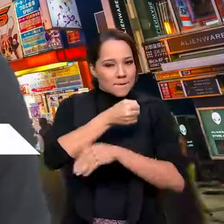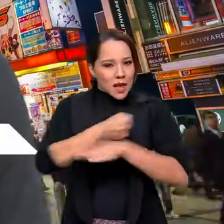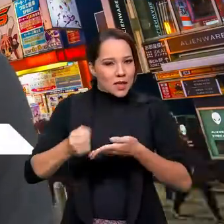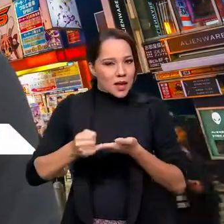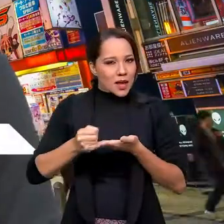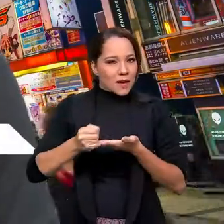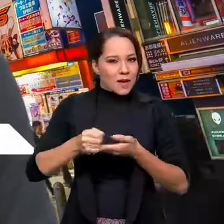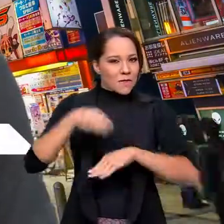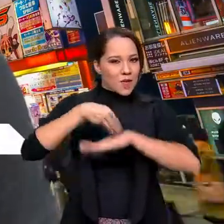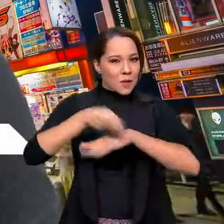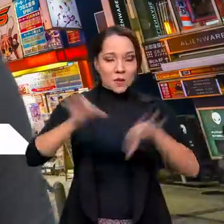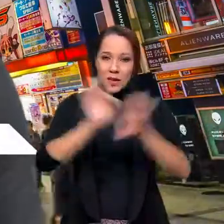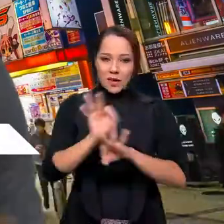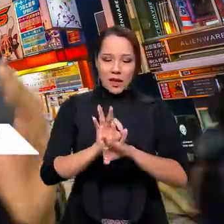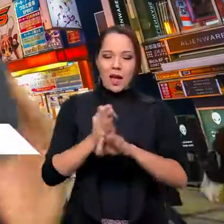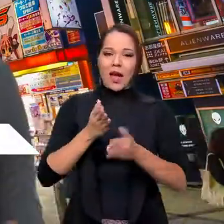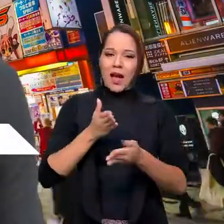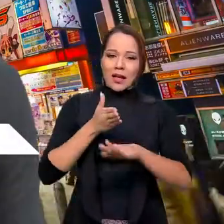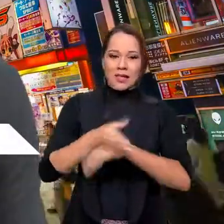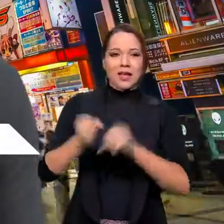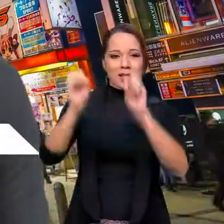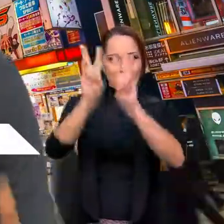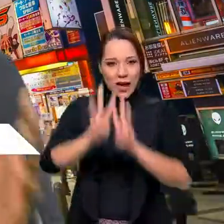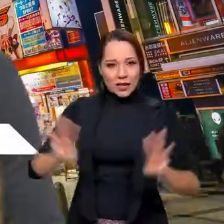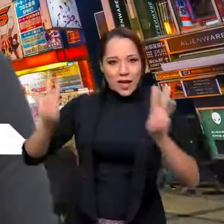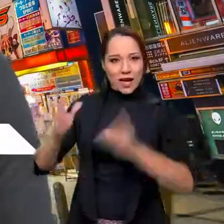para não perder nenhuma informação, acesse